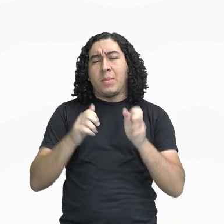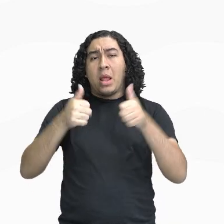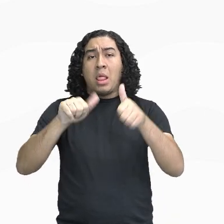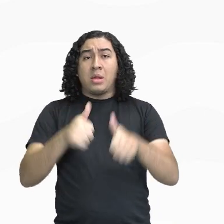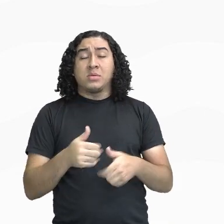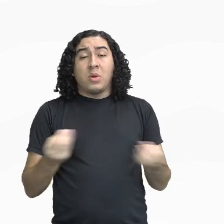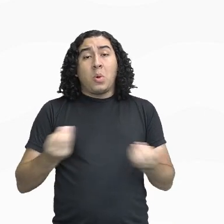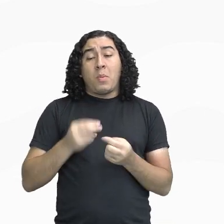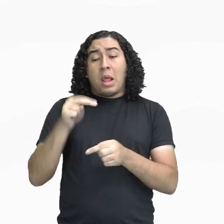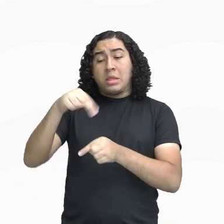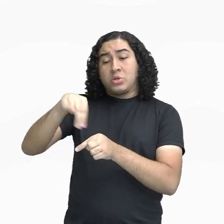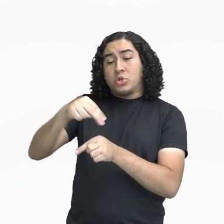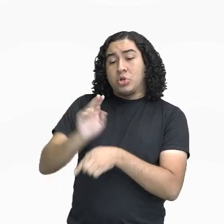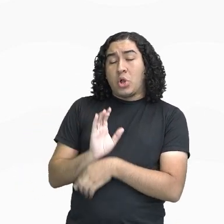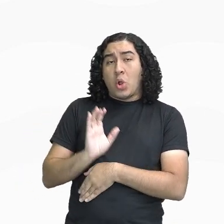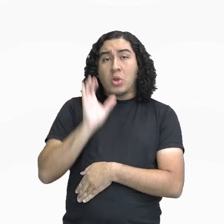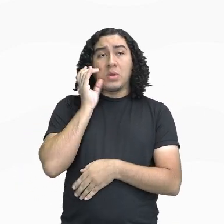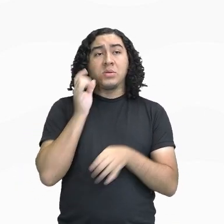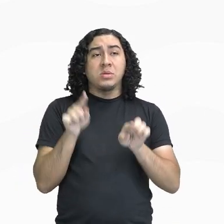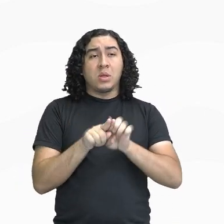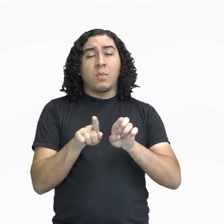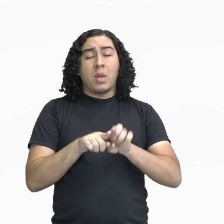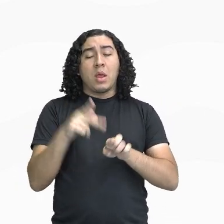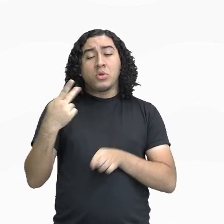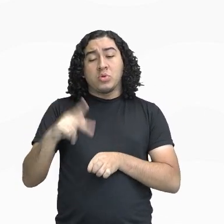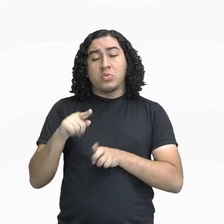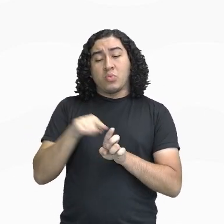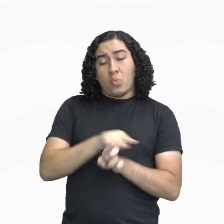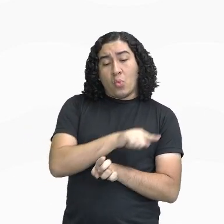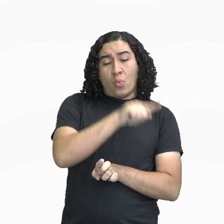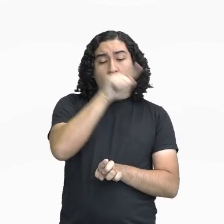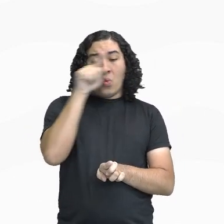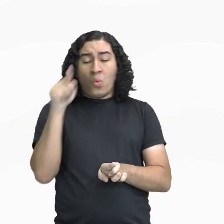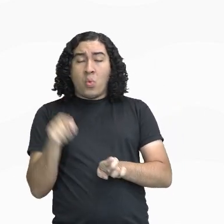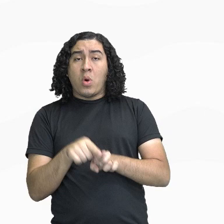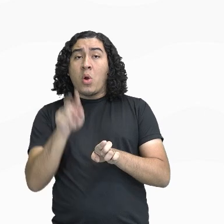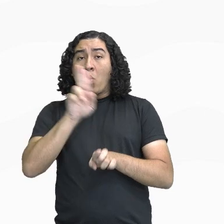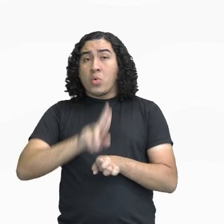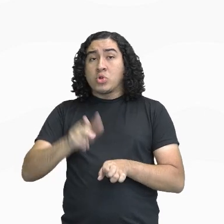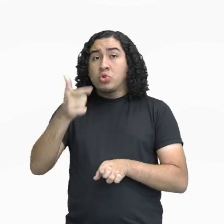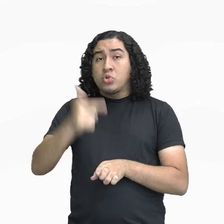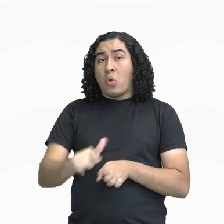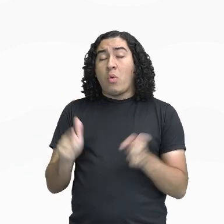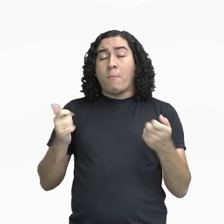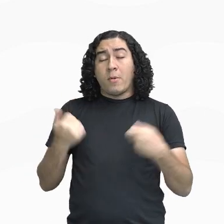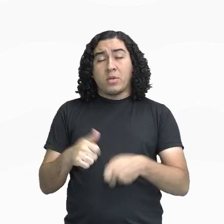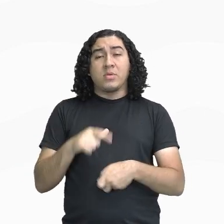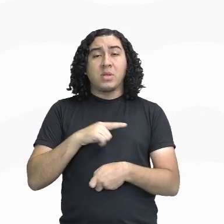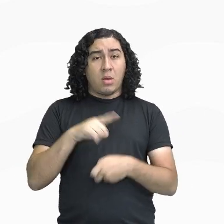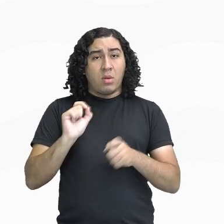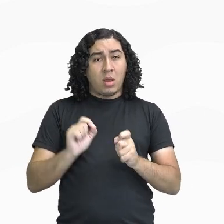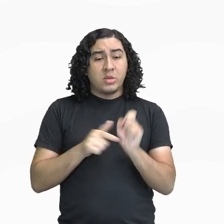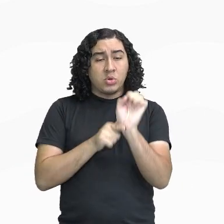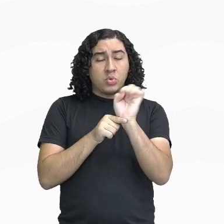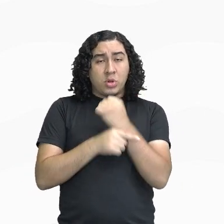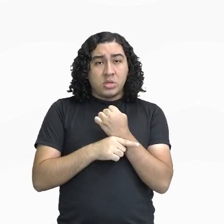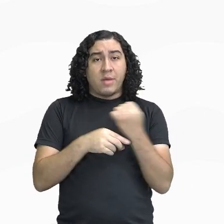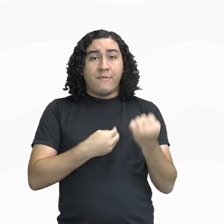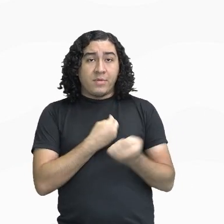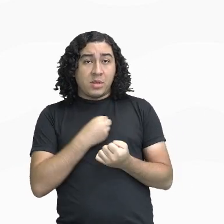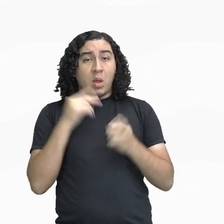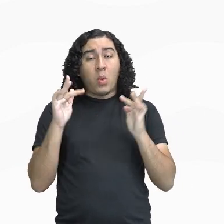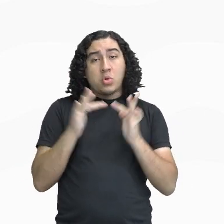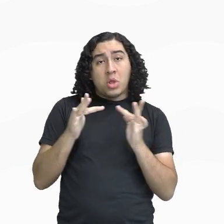ciclo do nitrogênio, né, que acontece ali a sua ciclagem, essa reciclagem desse elemento, garantindo ali o que os seres vivos tenham